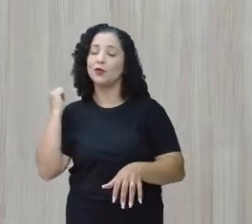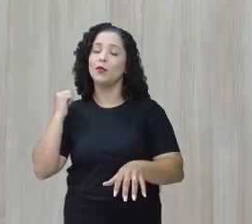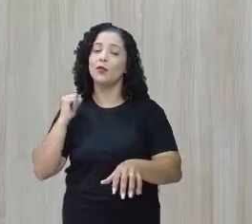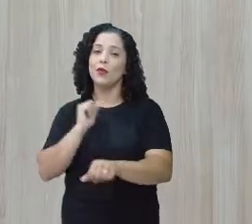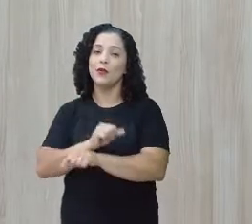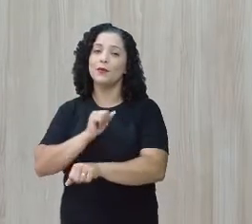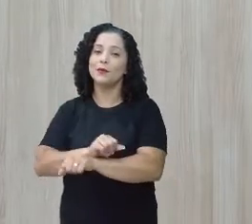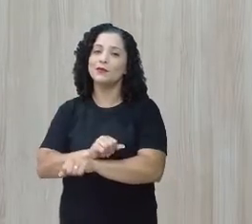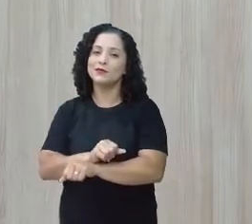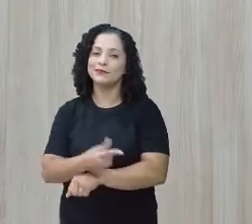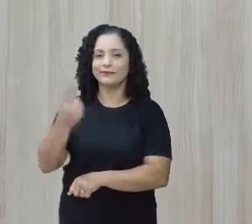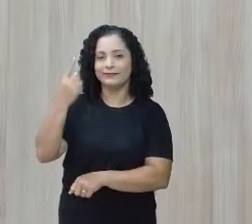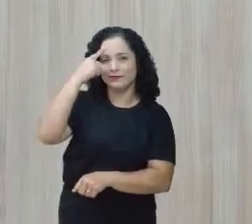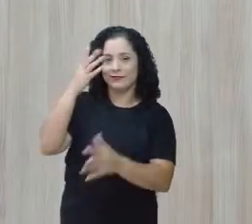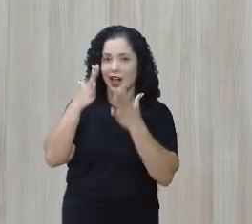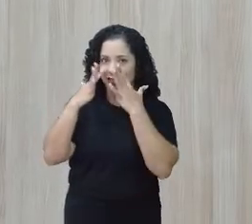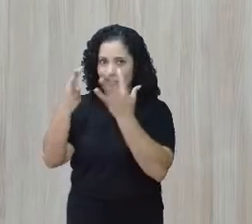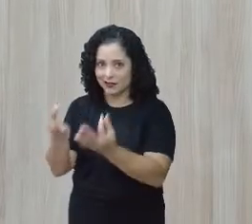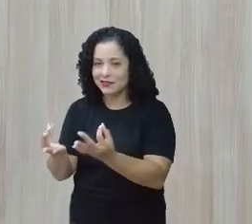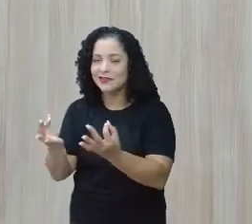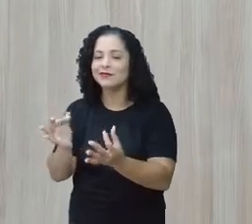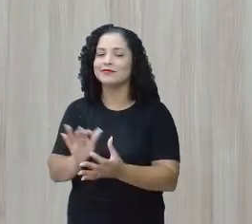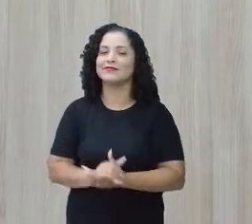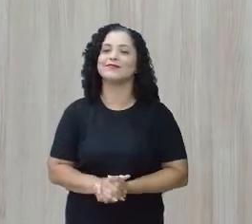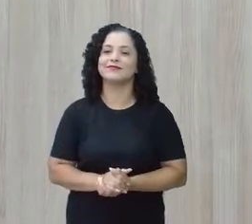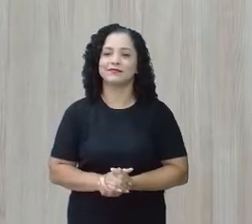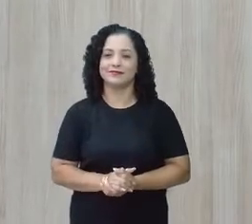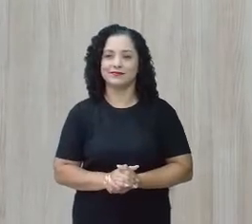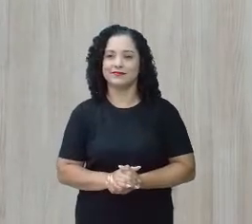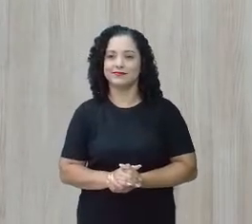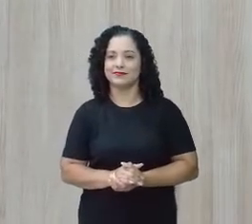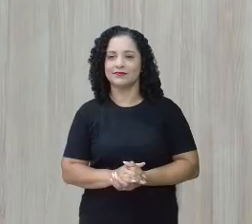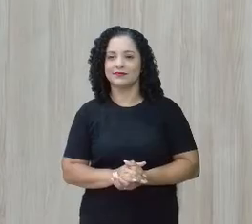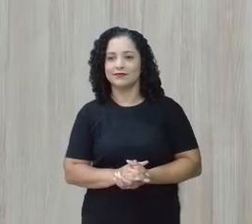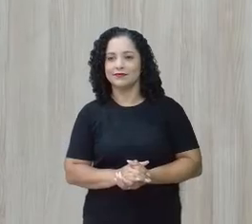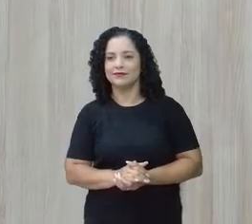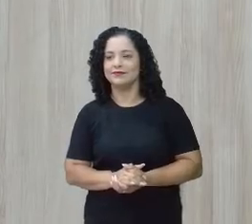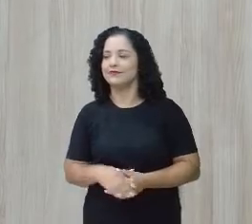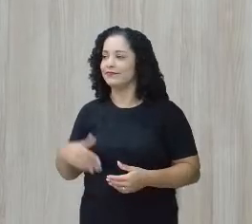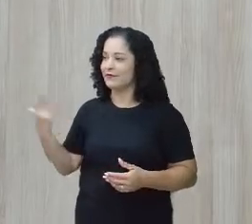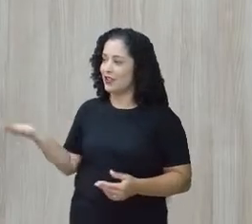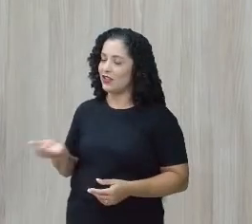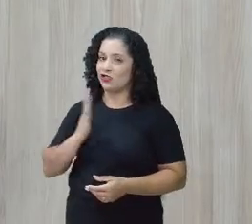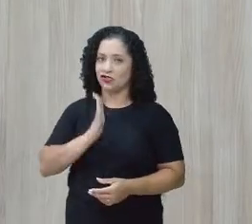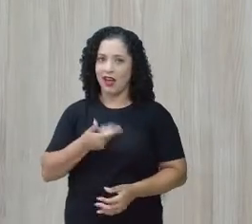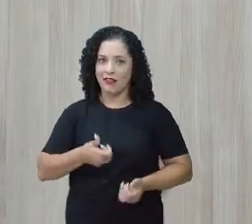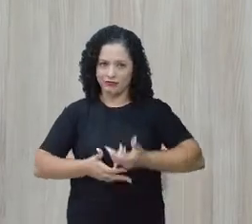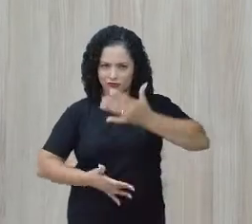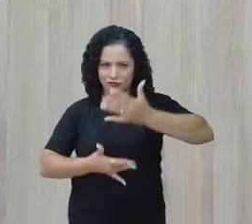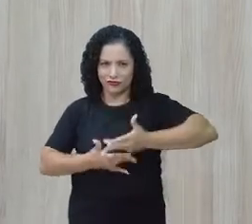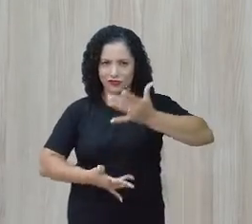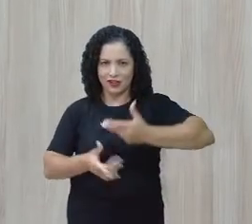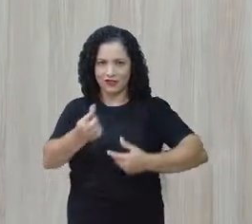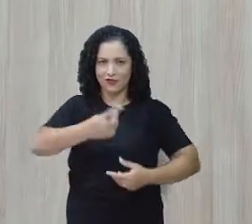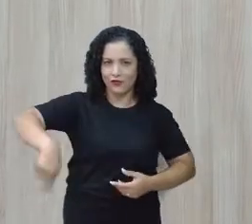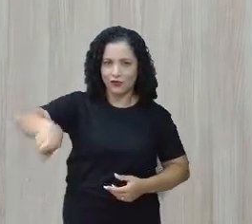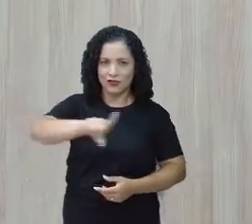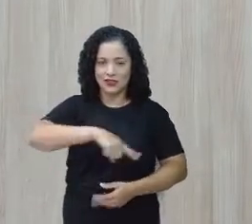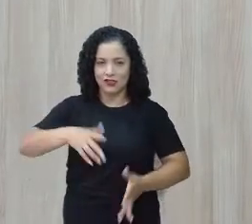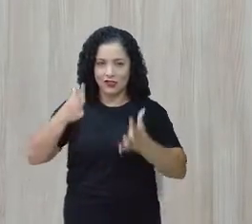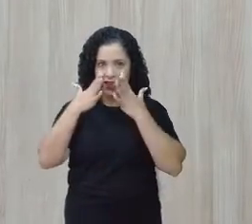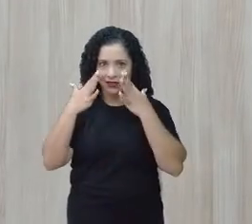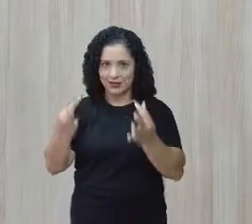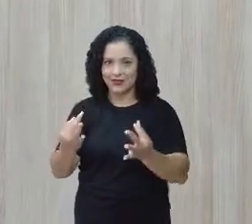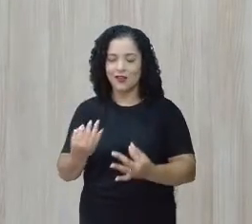gente parar para prestar atenção. Alguma coisa aí, professora Cláudia? Ah, estão todo mundo atento, acho que estão gostando